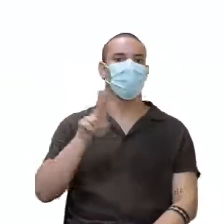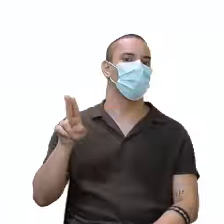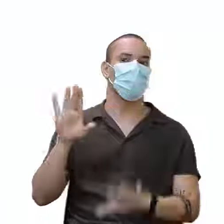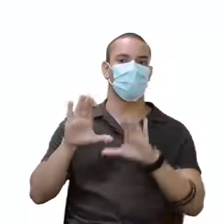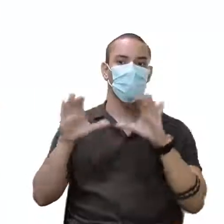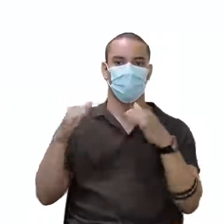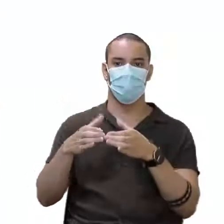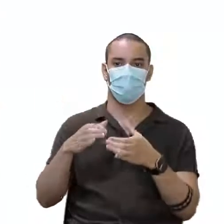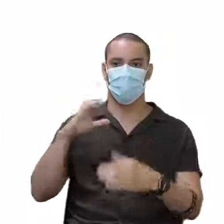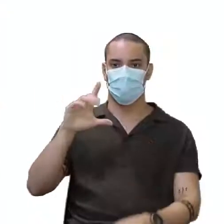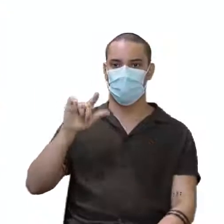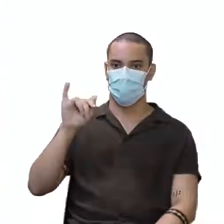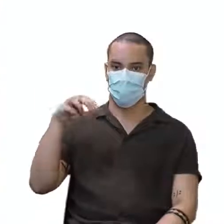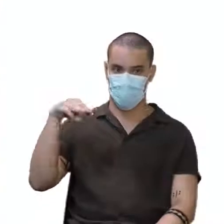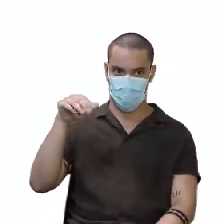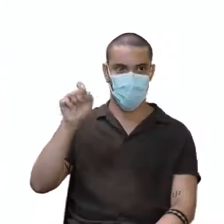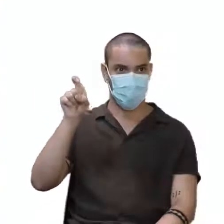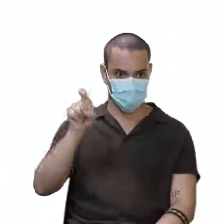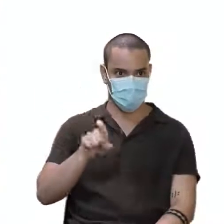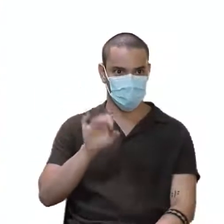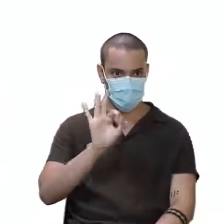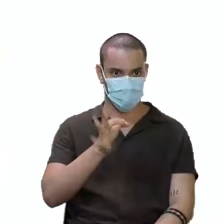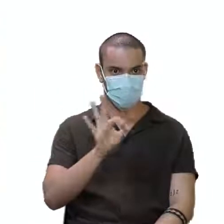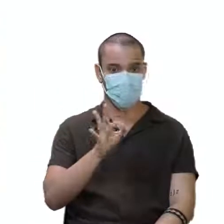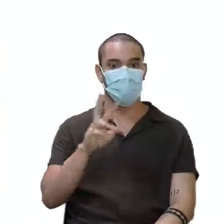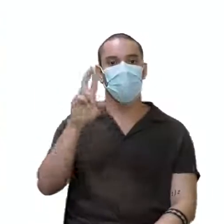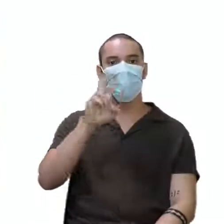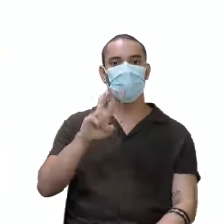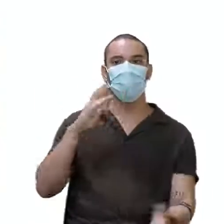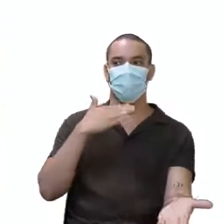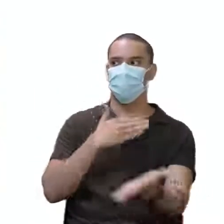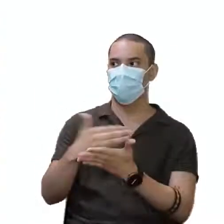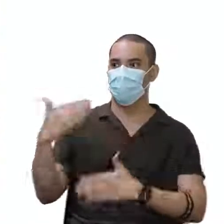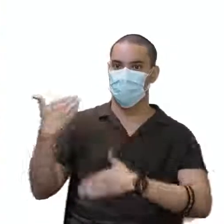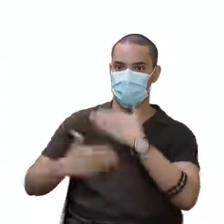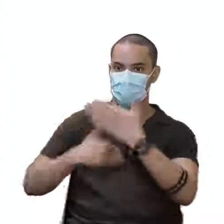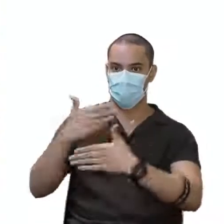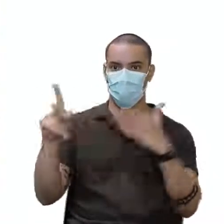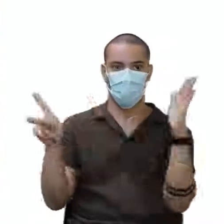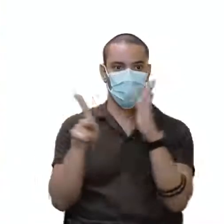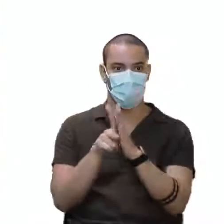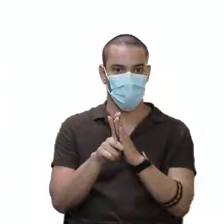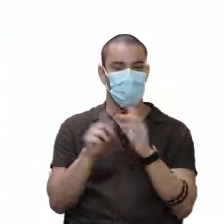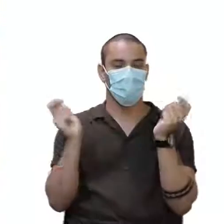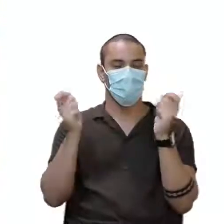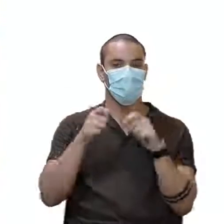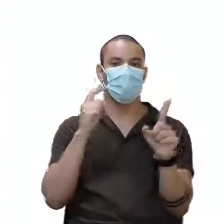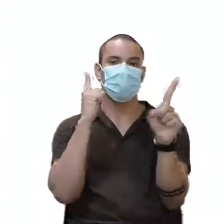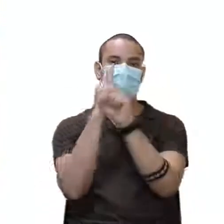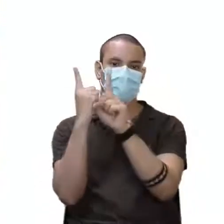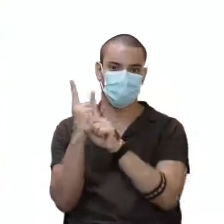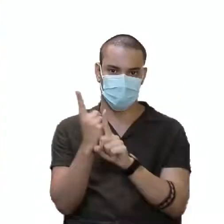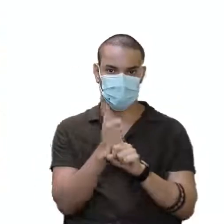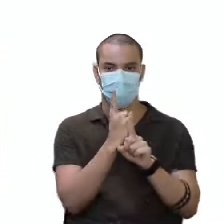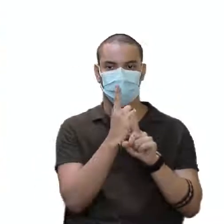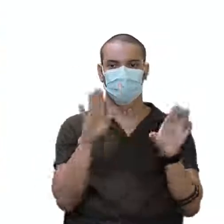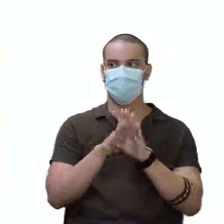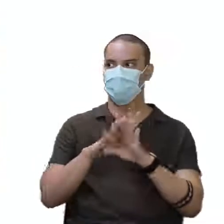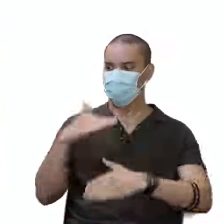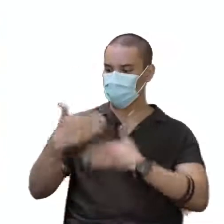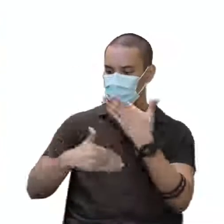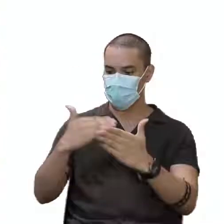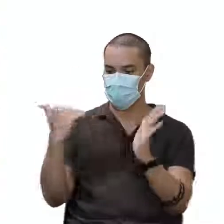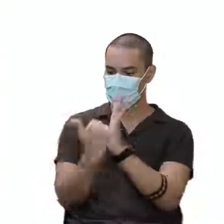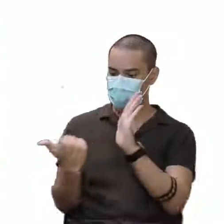comunidade clímax. É isso aí. E ao observarmos o processo de sucessão ecológica, podemos identificar um